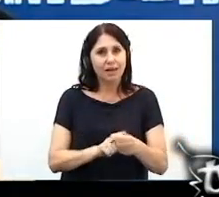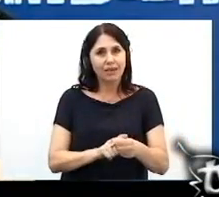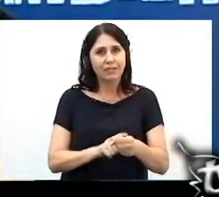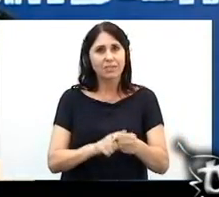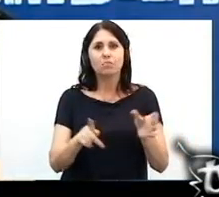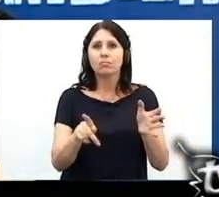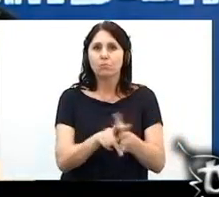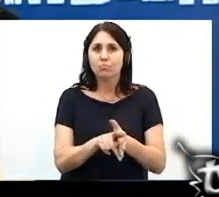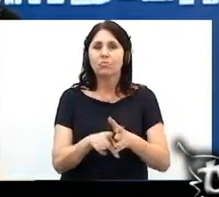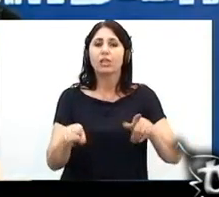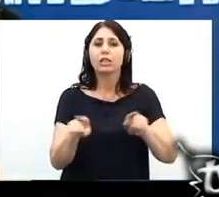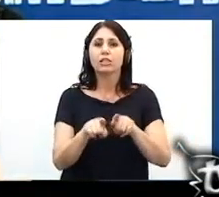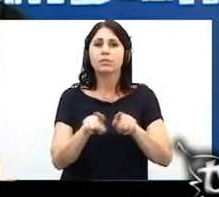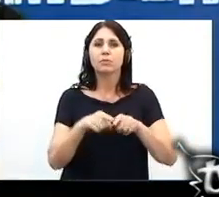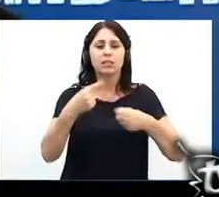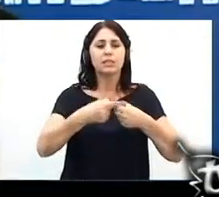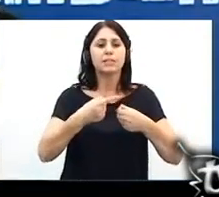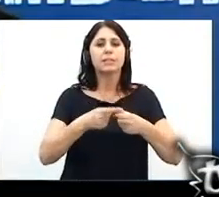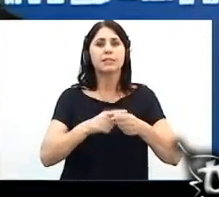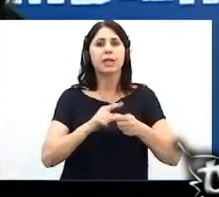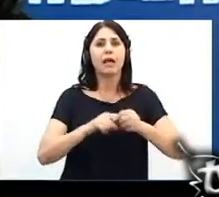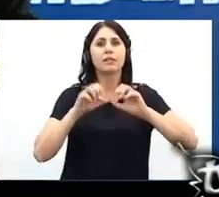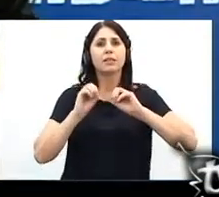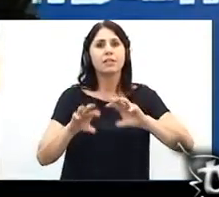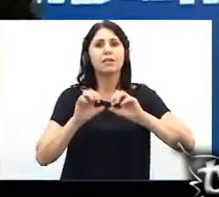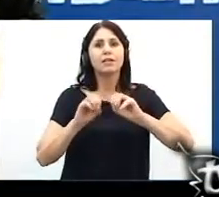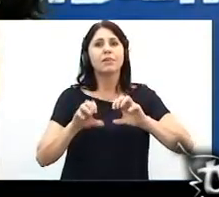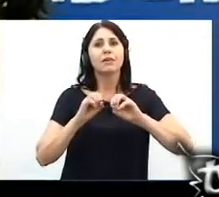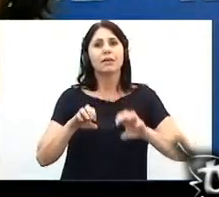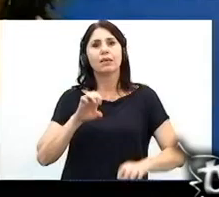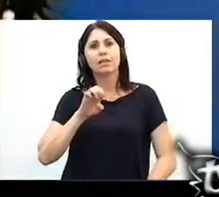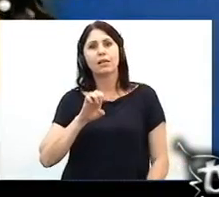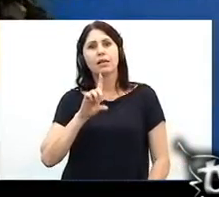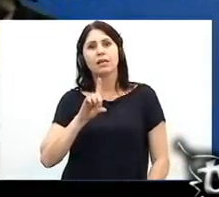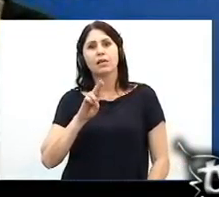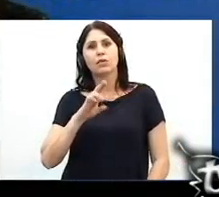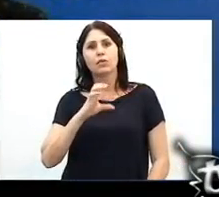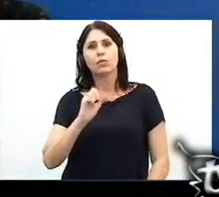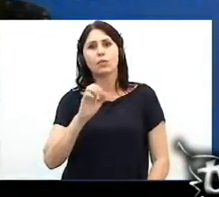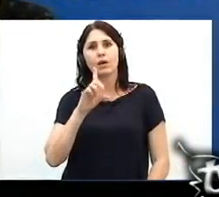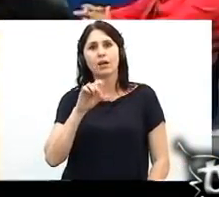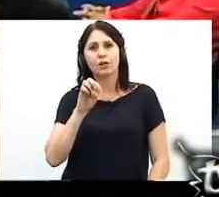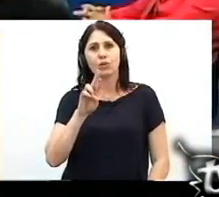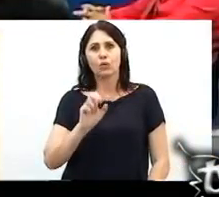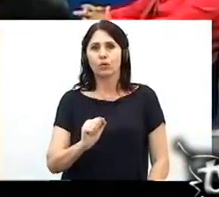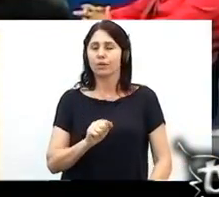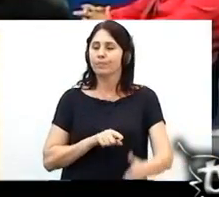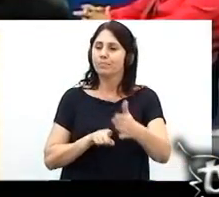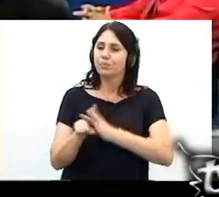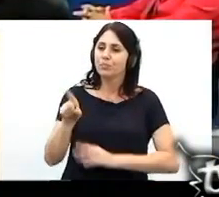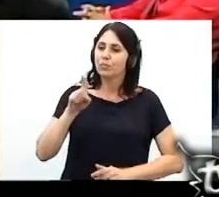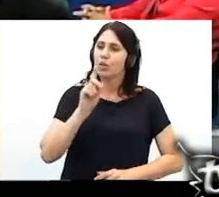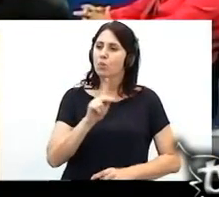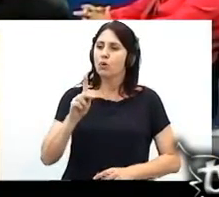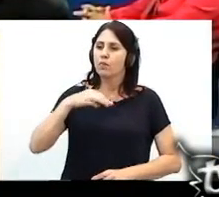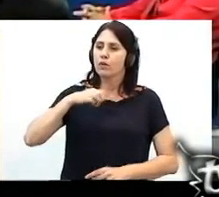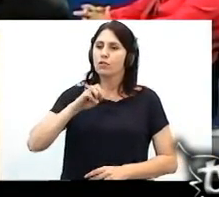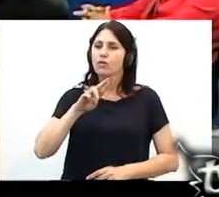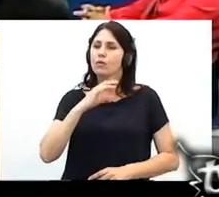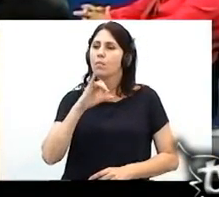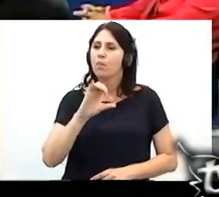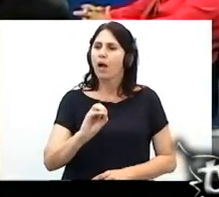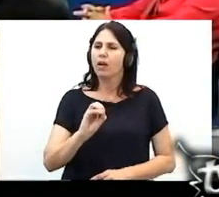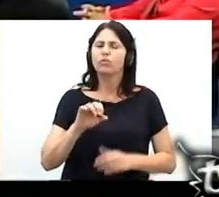e-mail eletrônico para que você possa contribuir com a gente durante a semana. Vamos estar falando sobre essa questão da